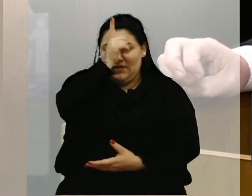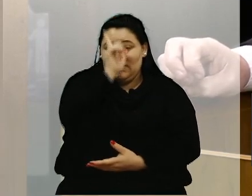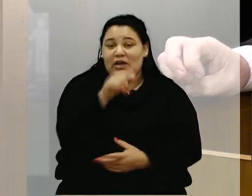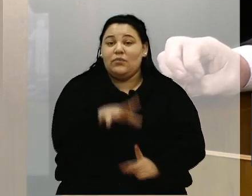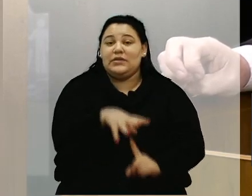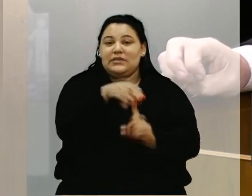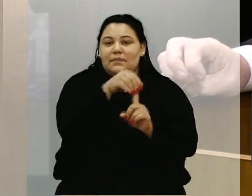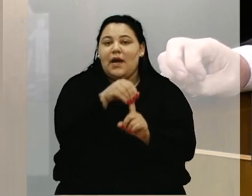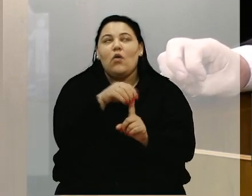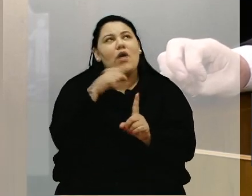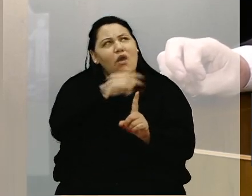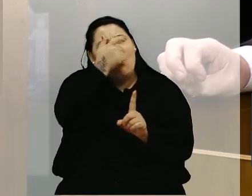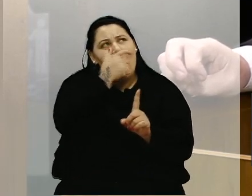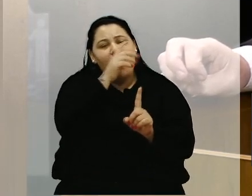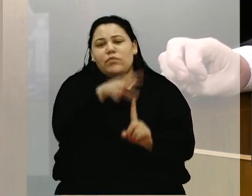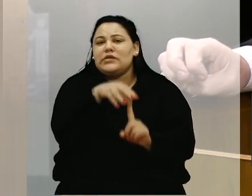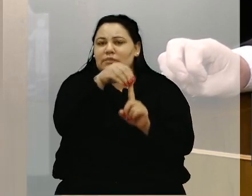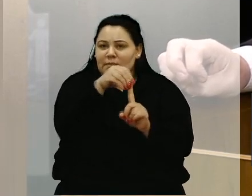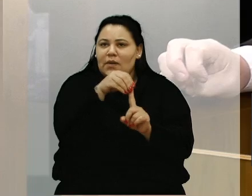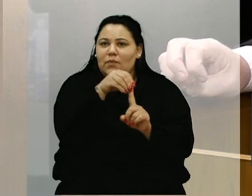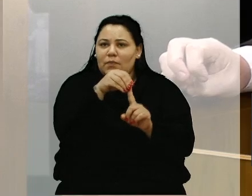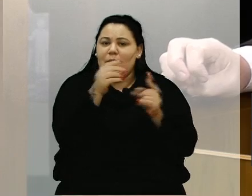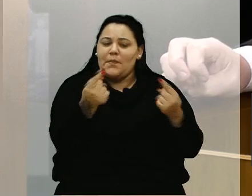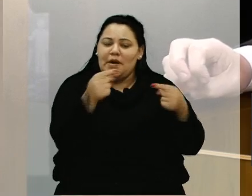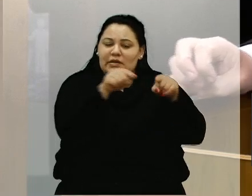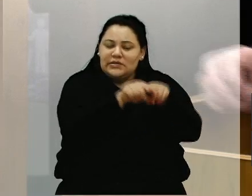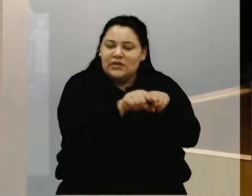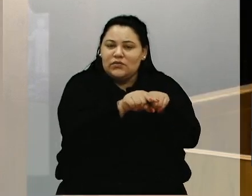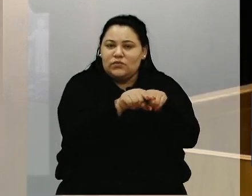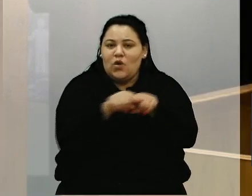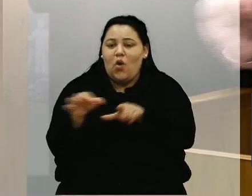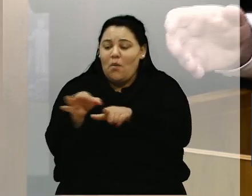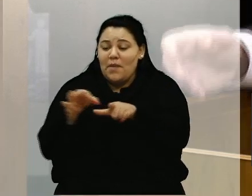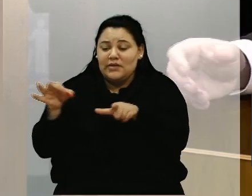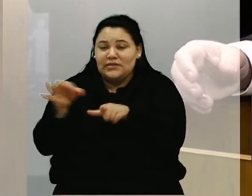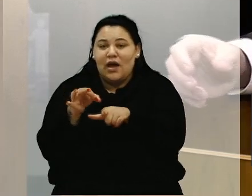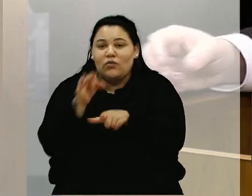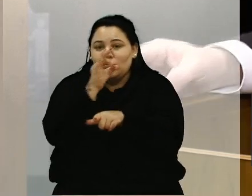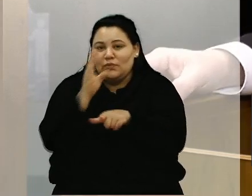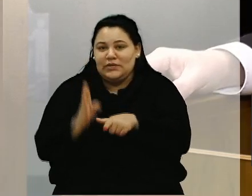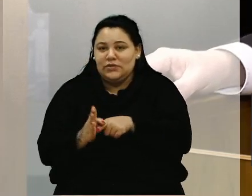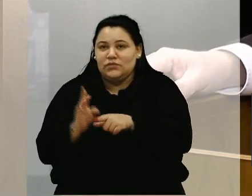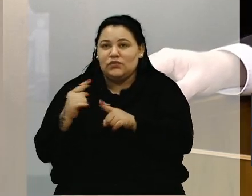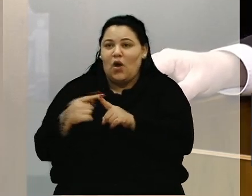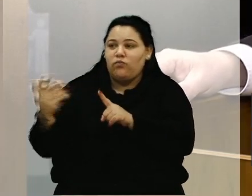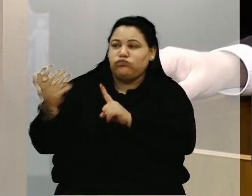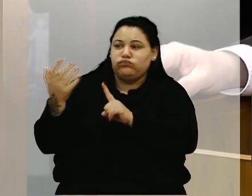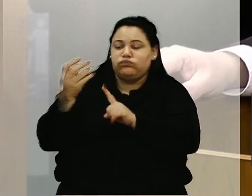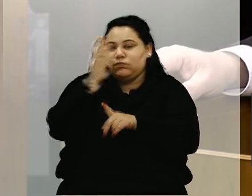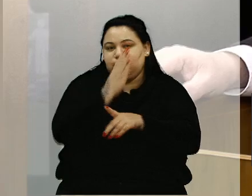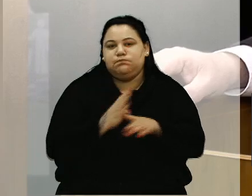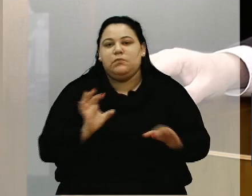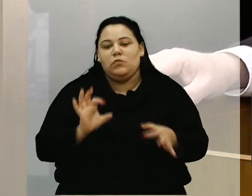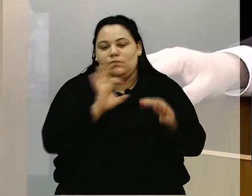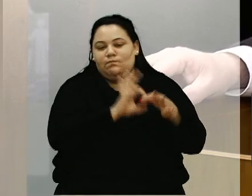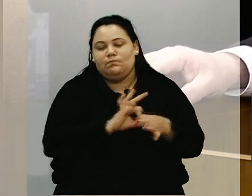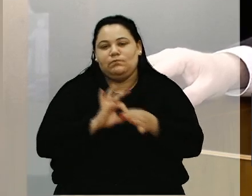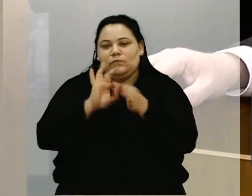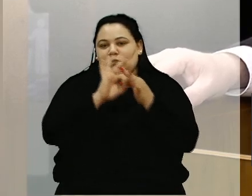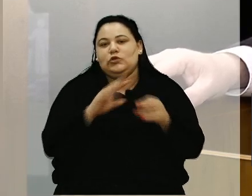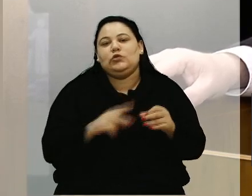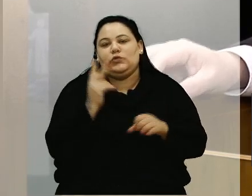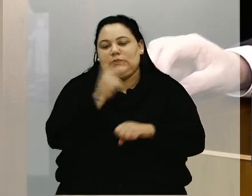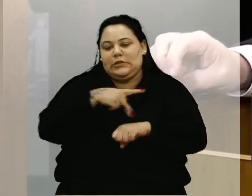parceiro comercial do Brasil. Então a gente, né, irmanado com o Brasil e a Alemanha, dois